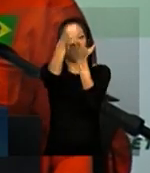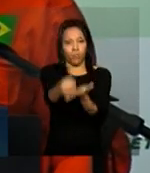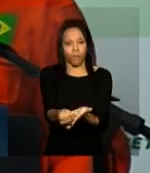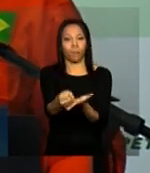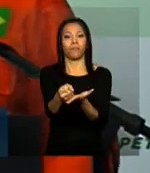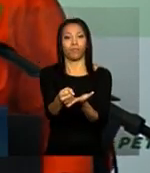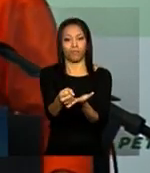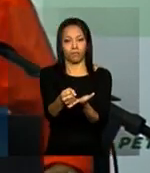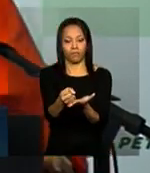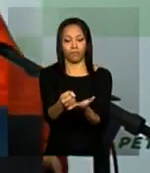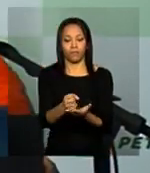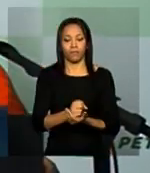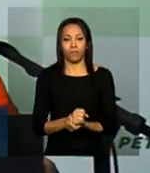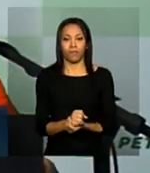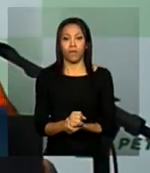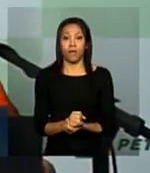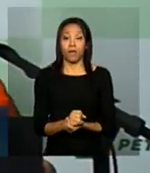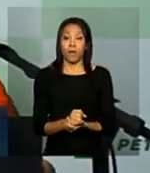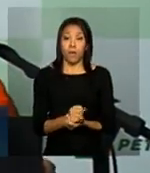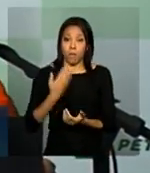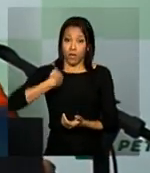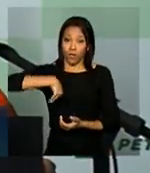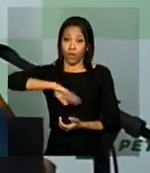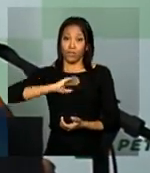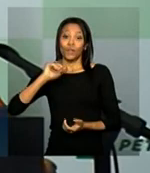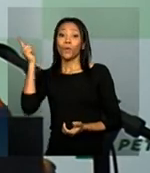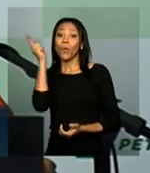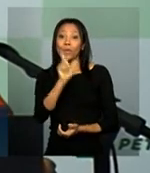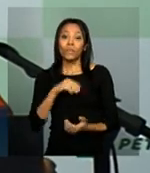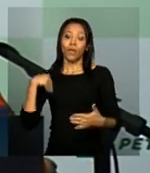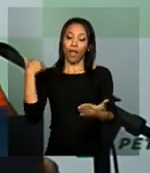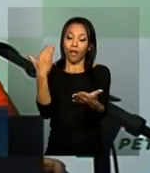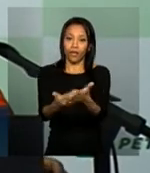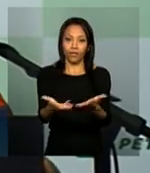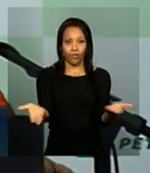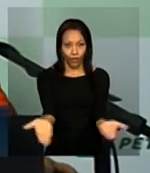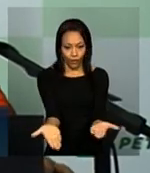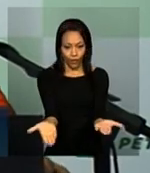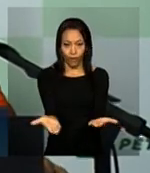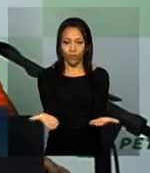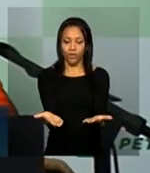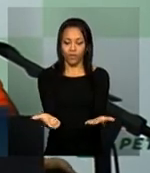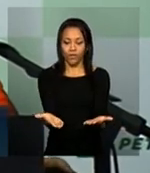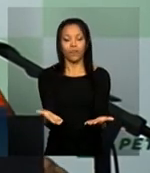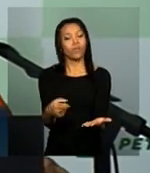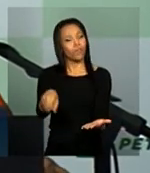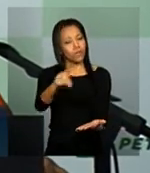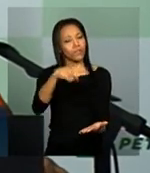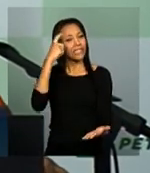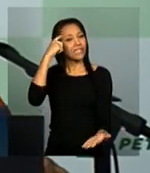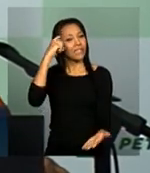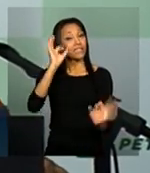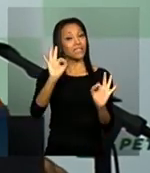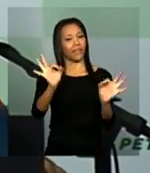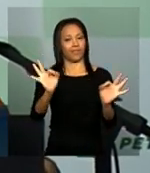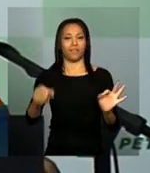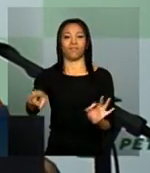significativa. Para chegarmos até aqui, vocês podem ter certeza.